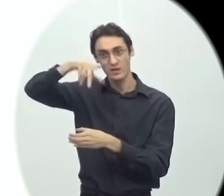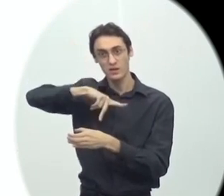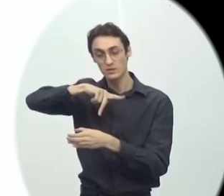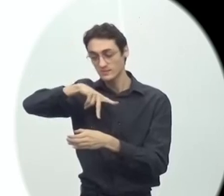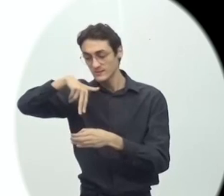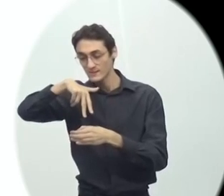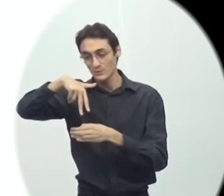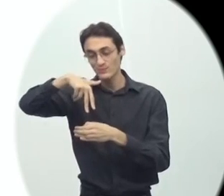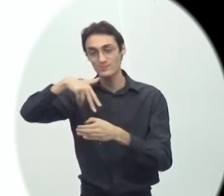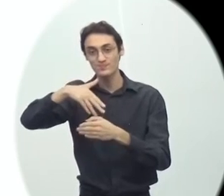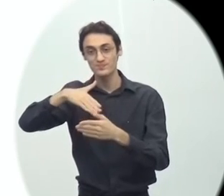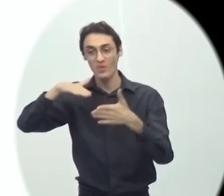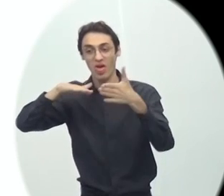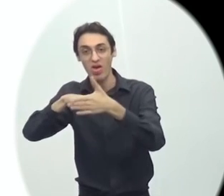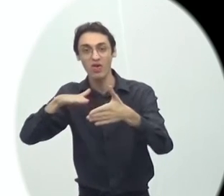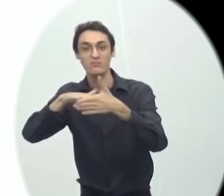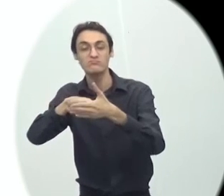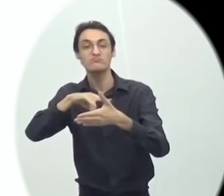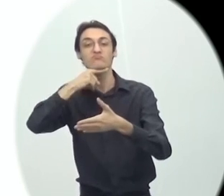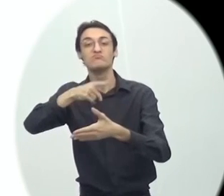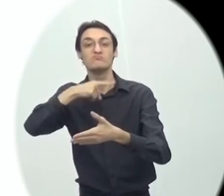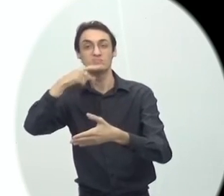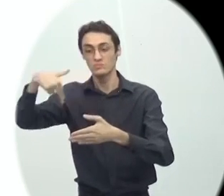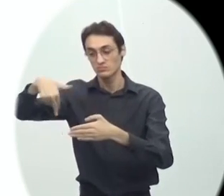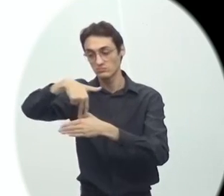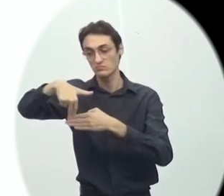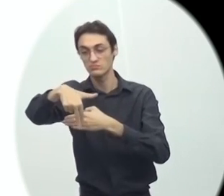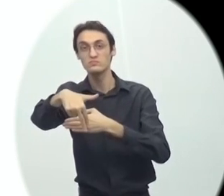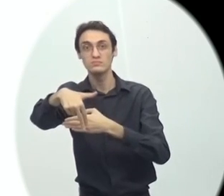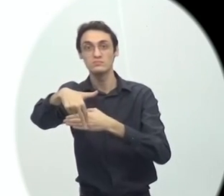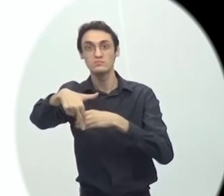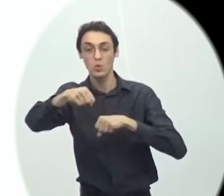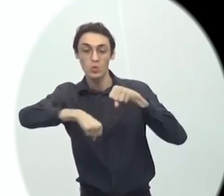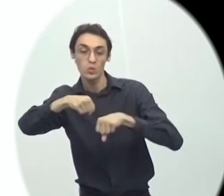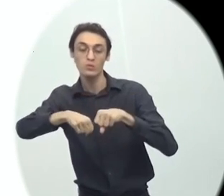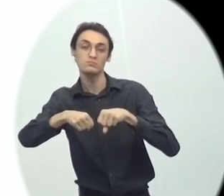bem dramática aquilo que deveria ser para o cidadão,